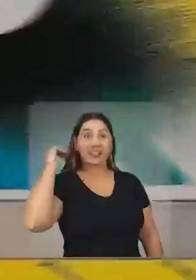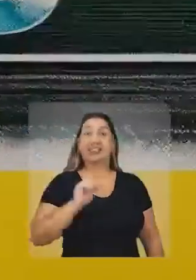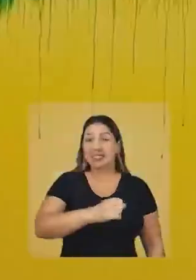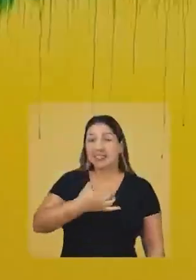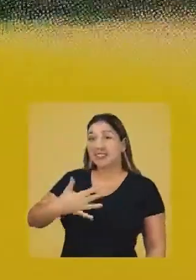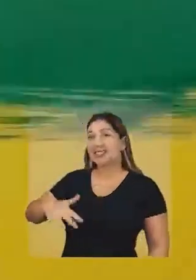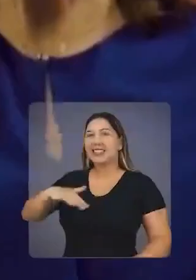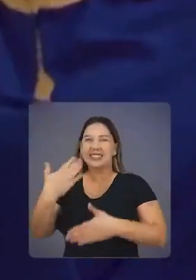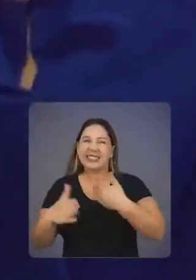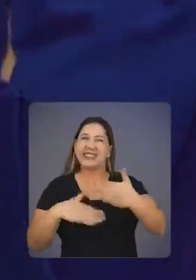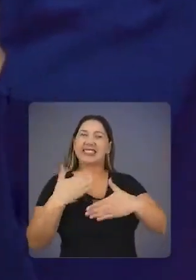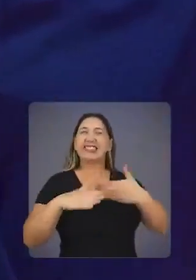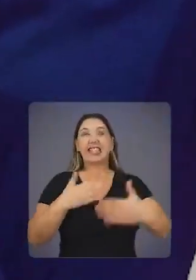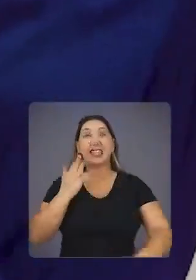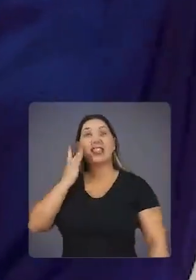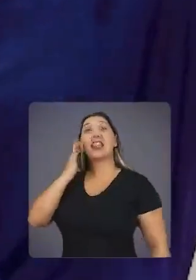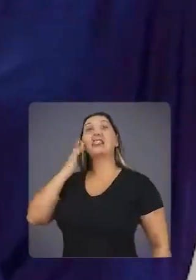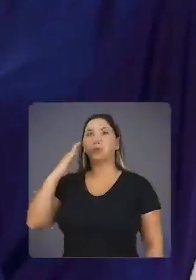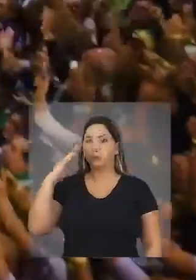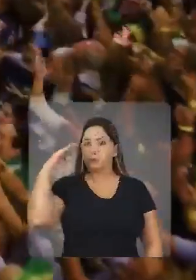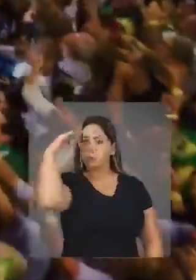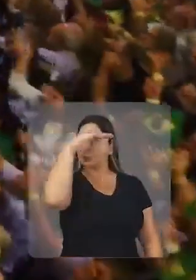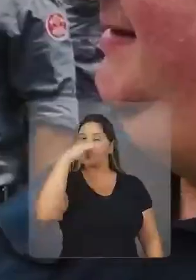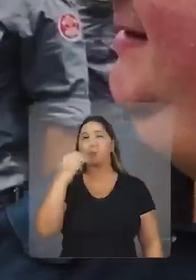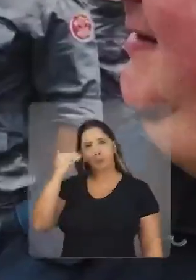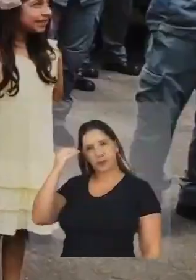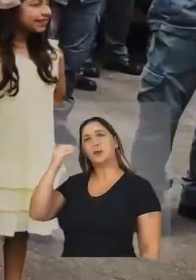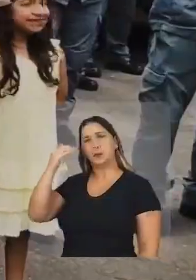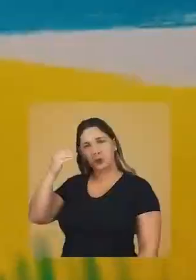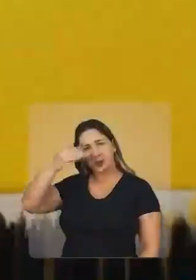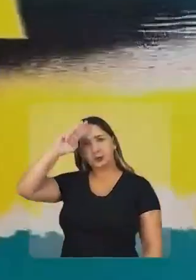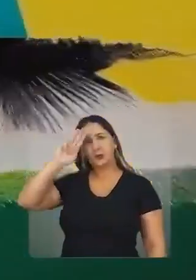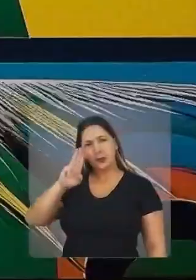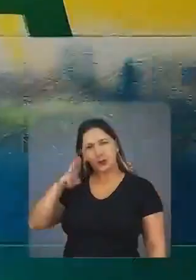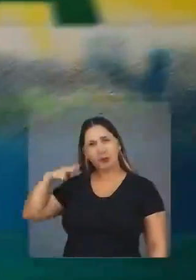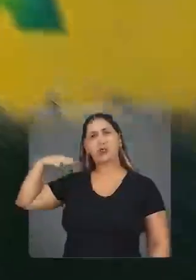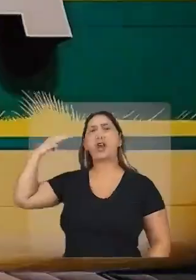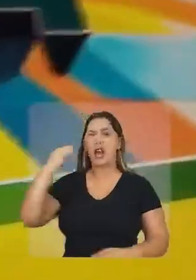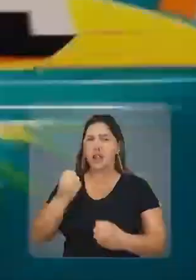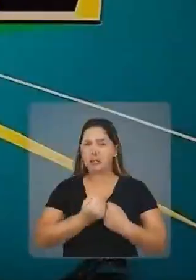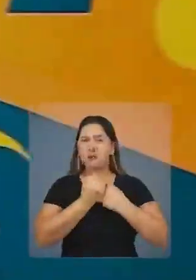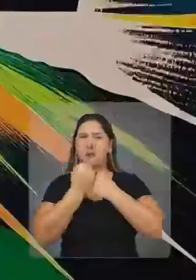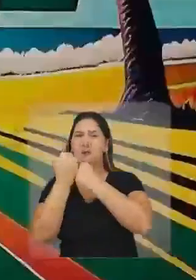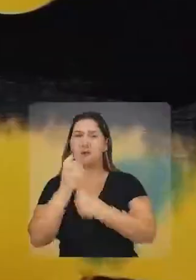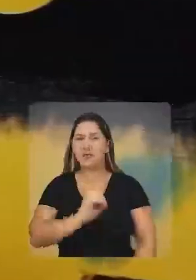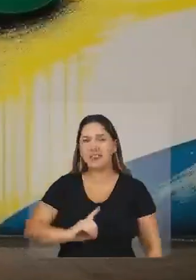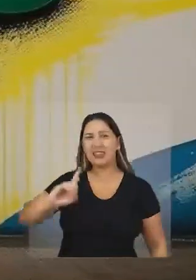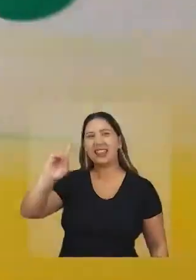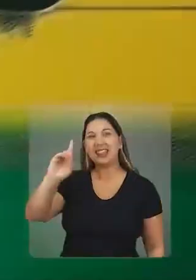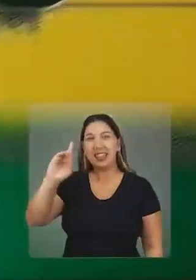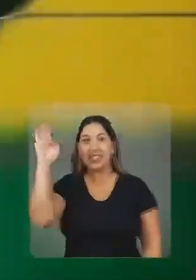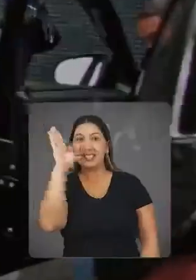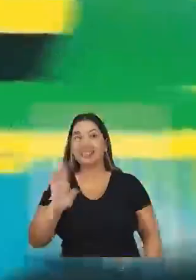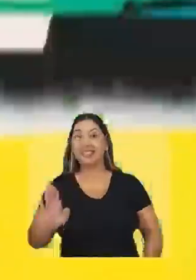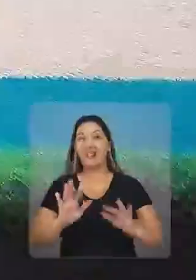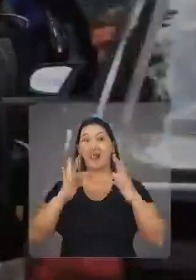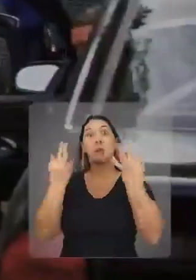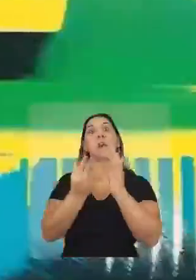toda Santos vai brilhar. Tem o apoio do Tarcísio, Michele e Capitão. Deus, pátria, família, liberdade,